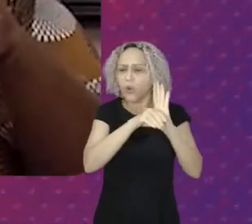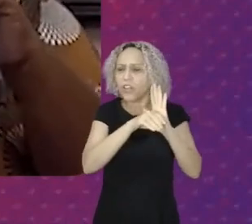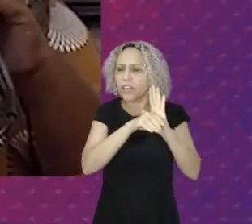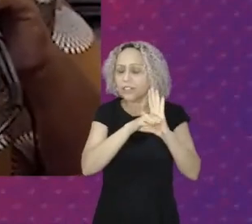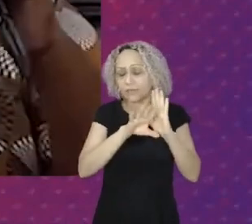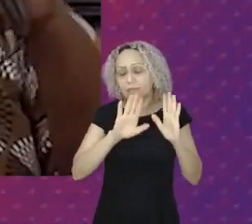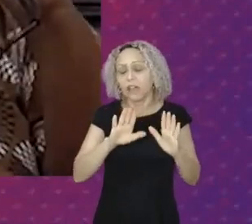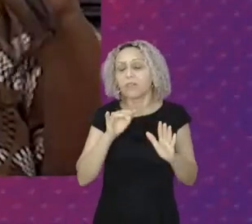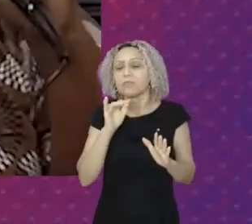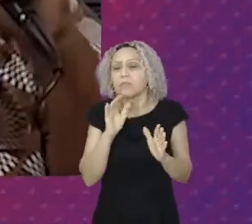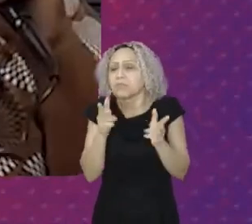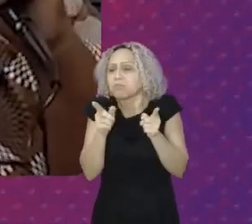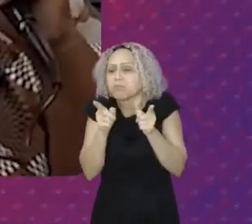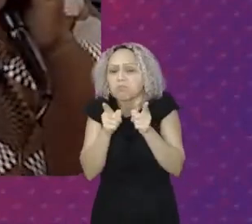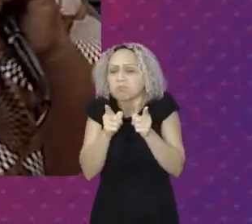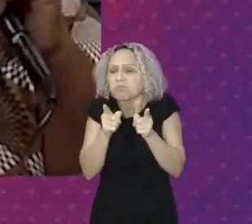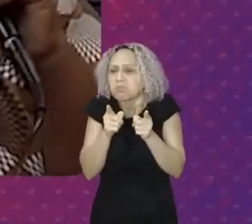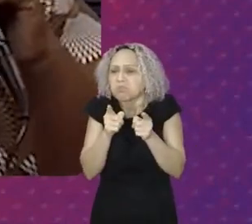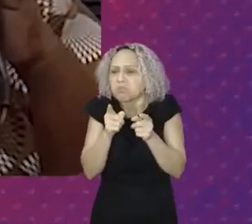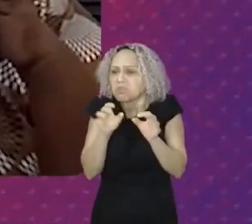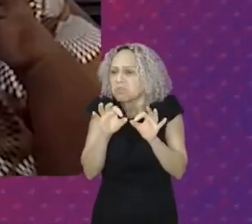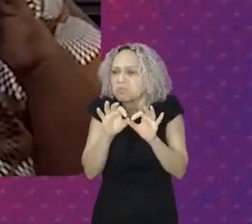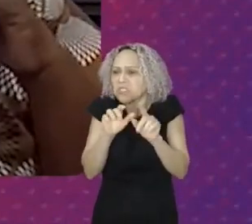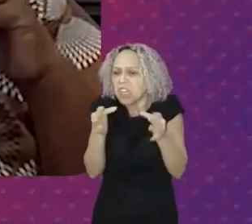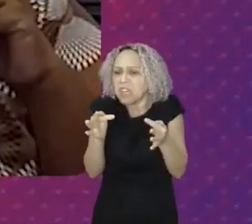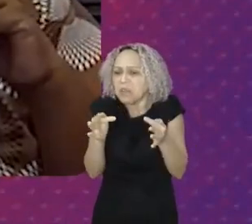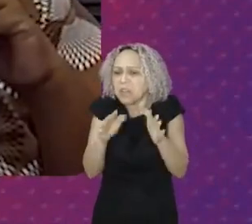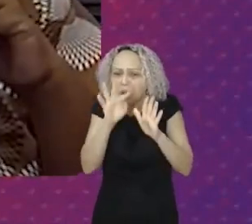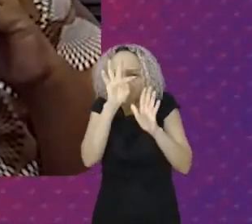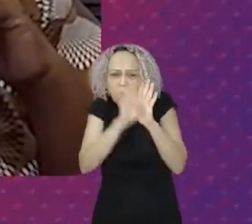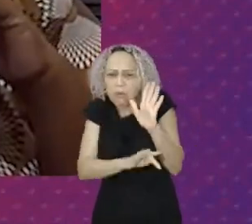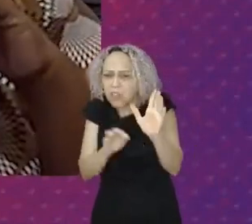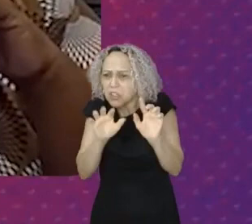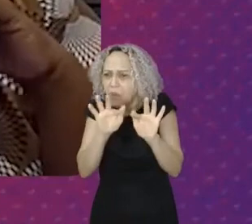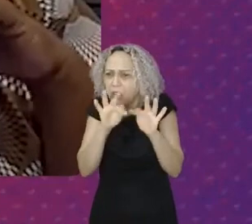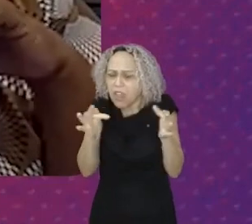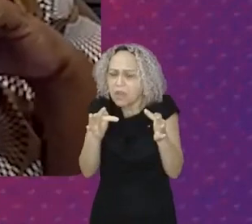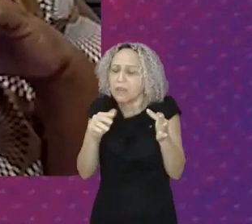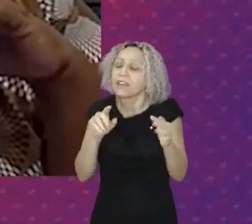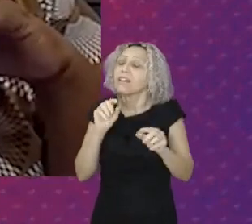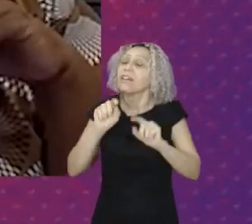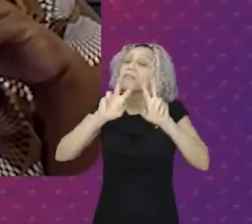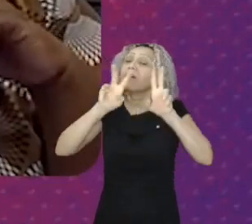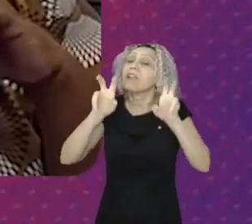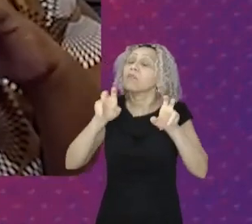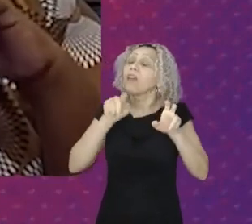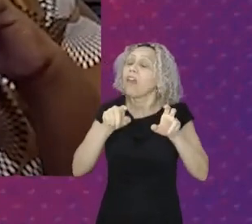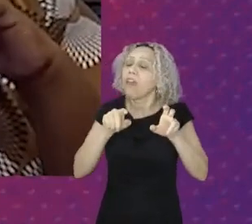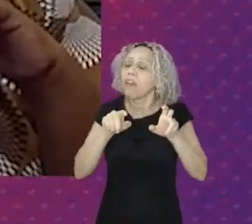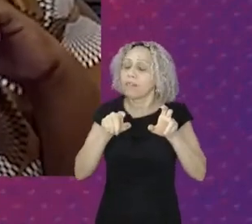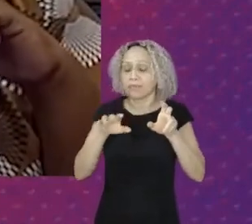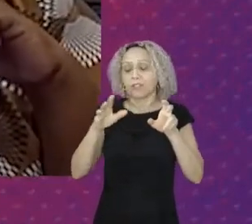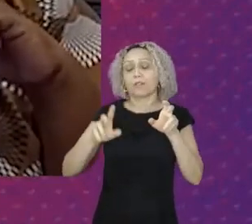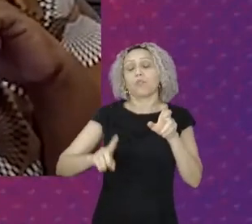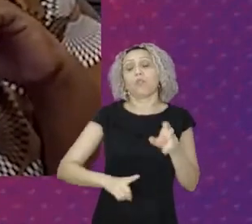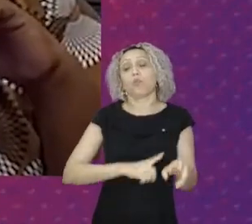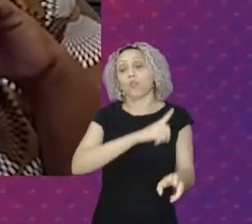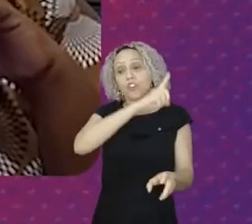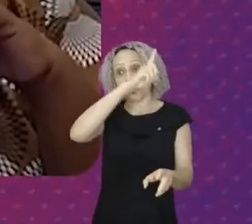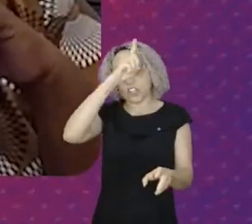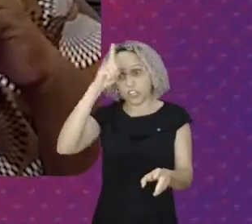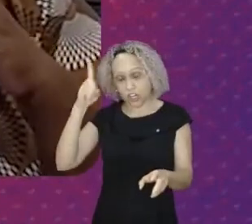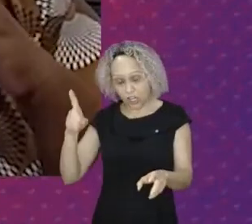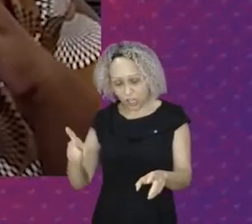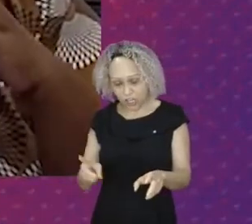negra, celebrando Zumbi dos Palmares. É só isso o texto da lei, né? Posteriormente, nós vamos ter uma resolução